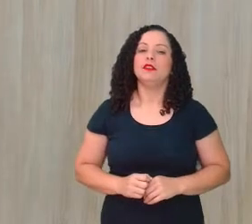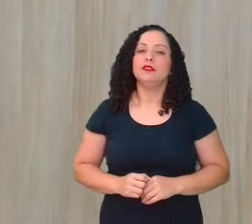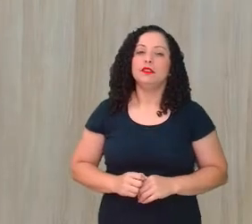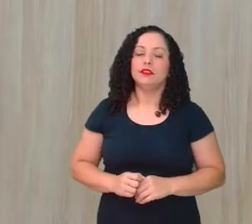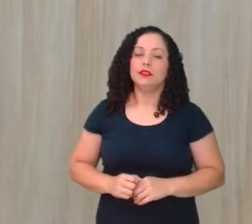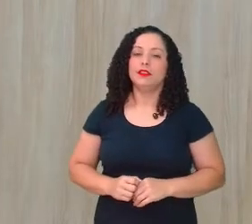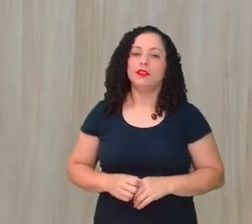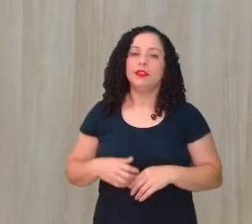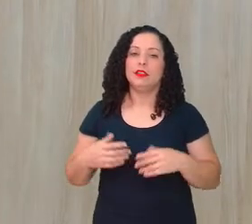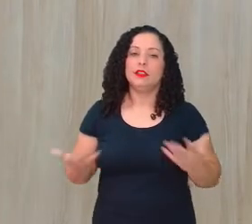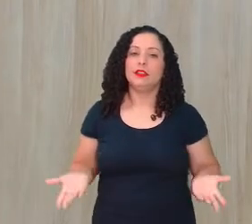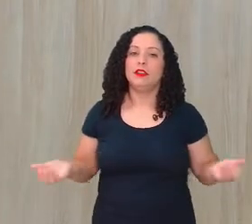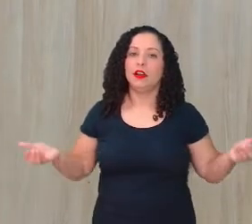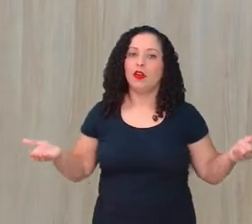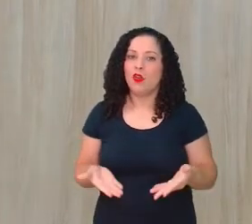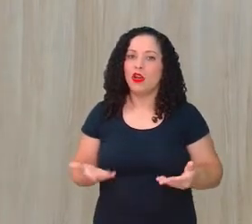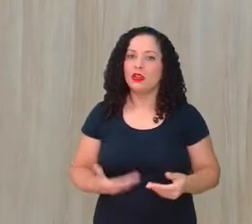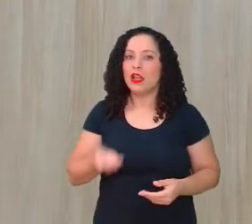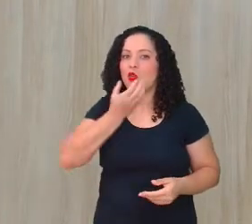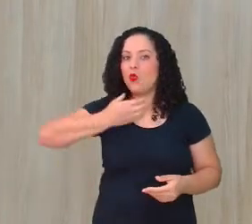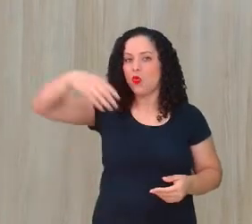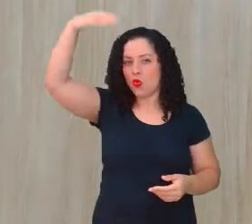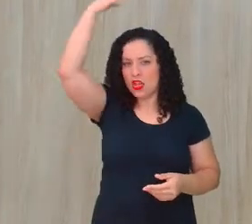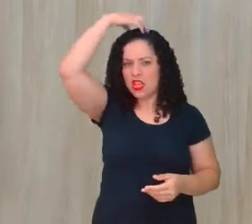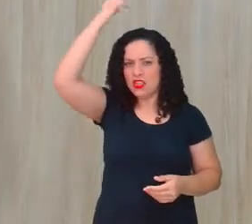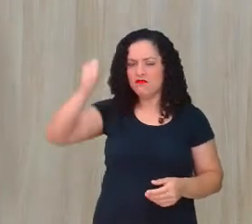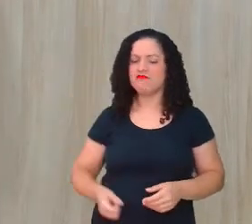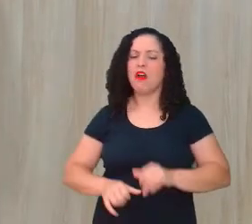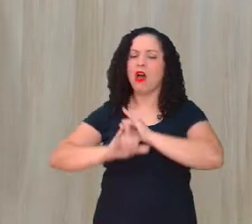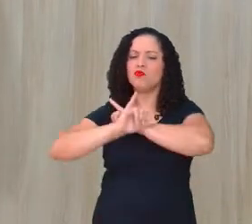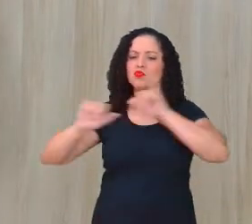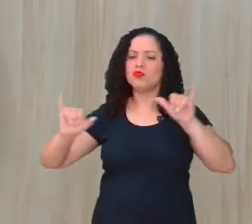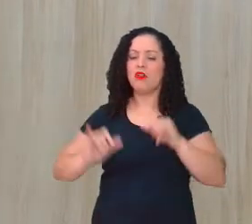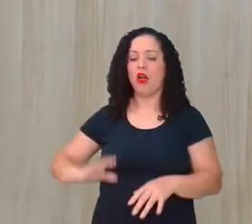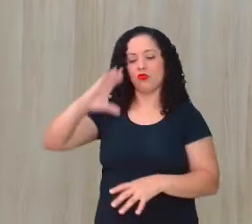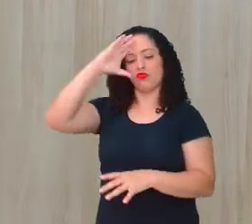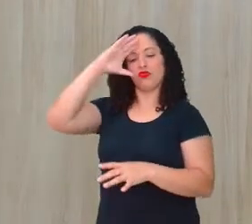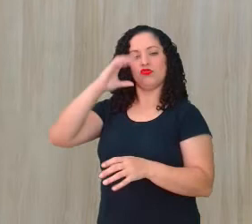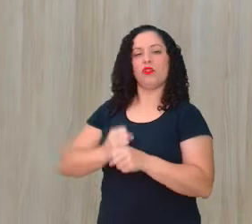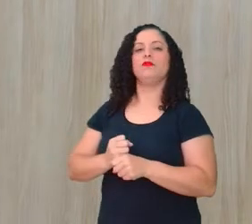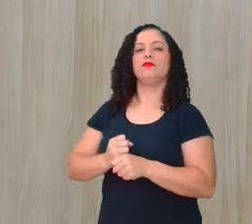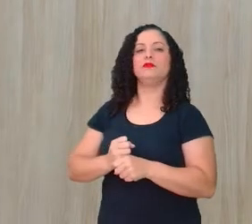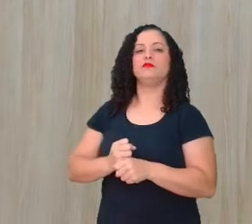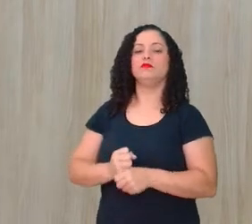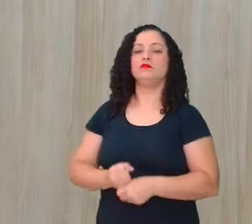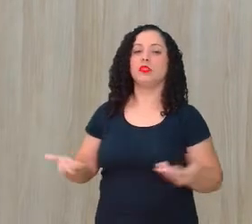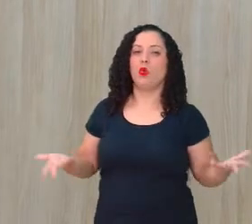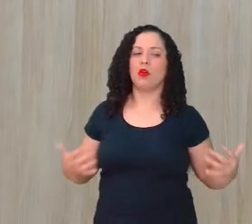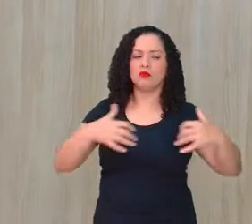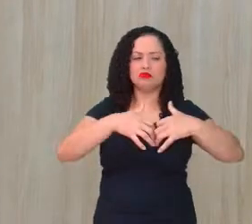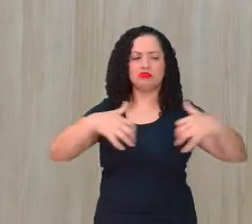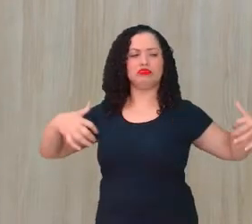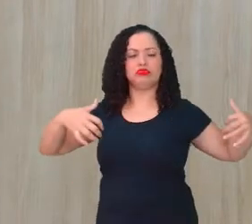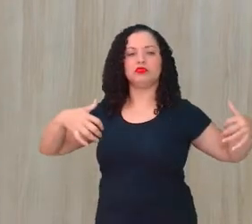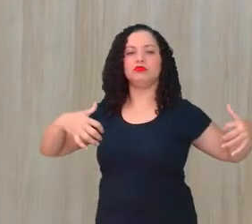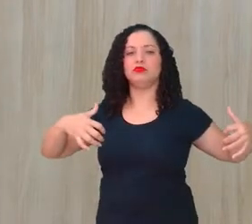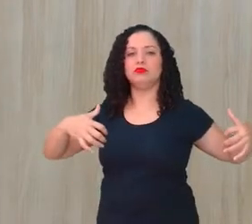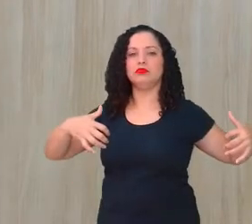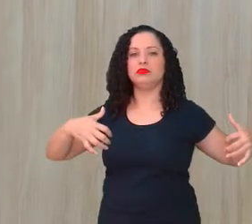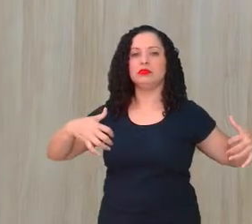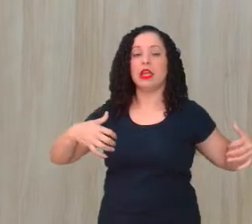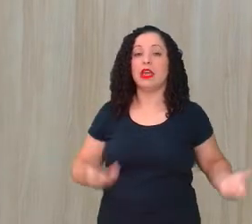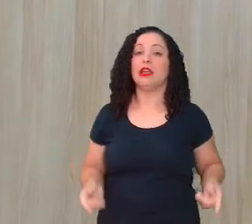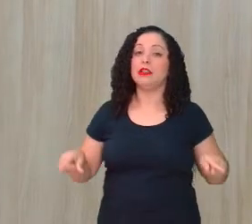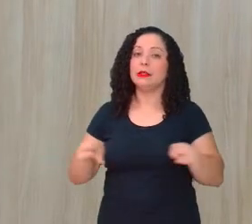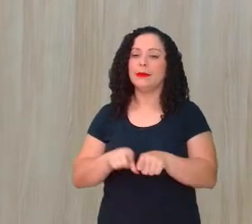se autoproclama ali chefe, né, da igreja anglicana e passa a indicar não somente o